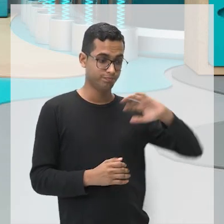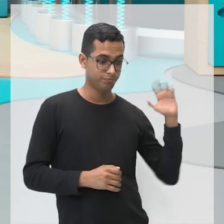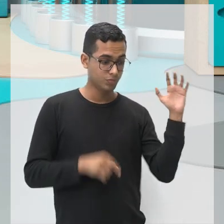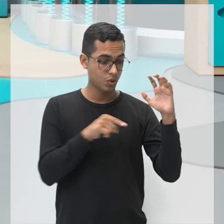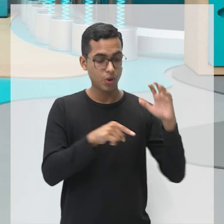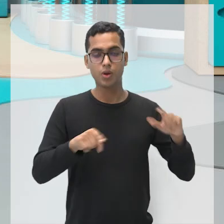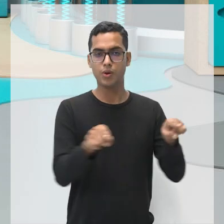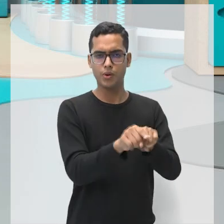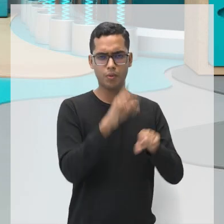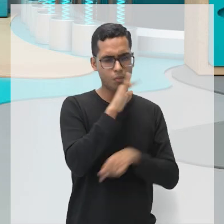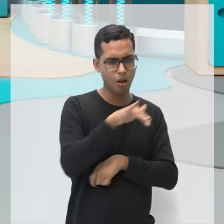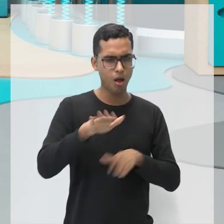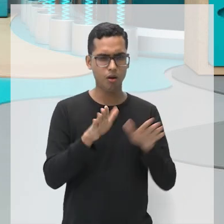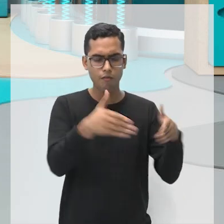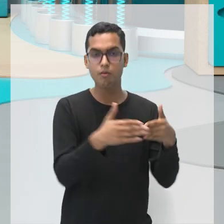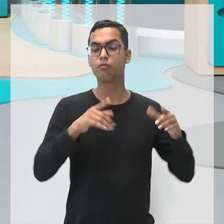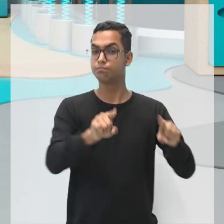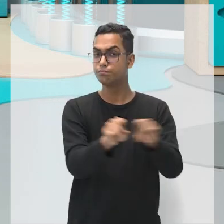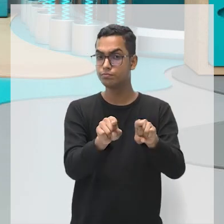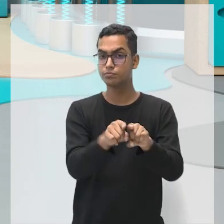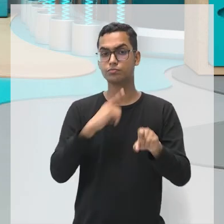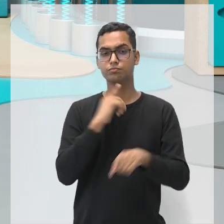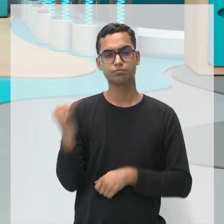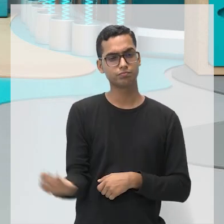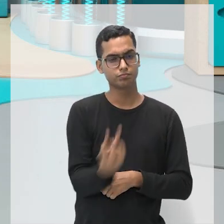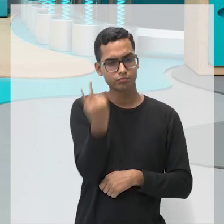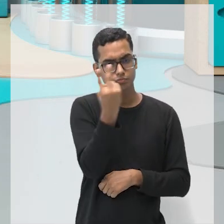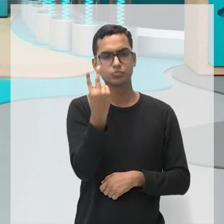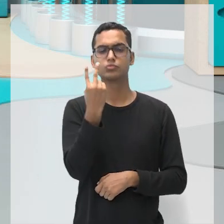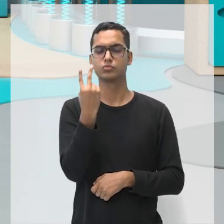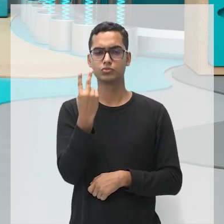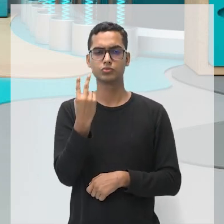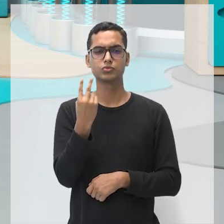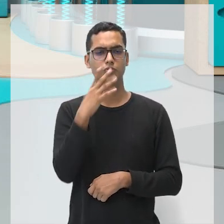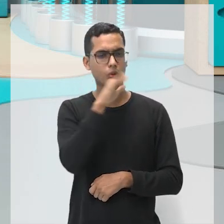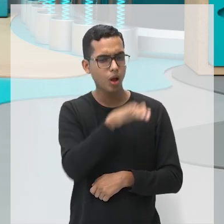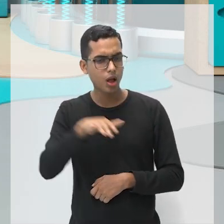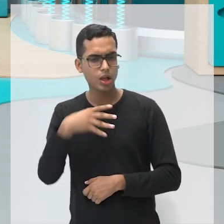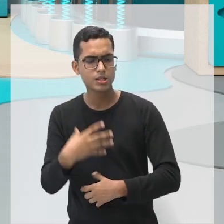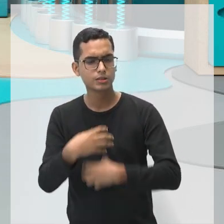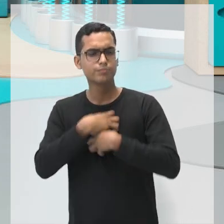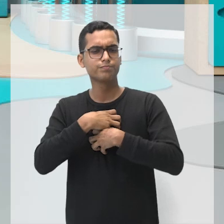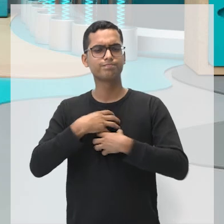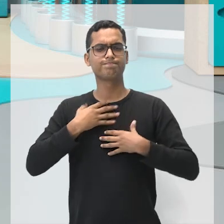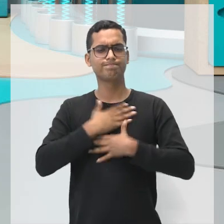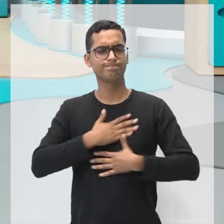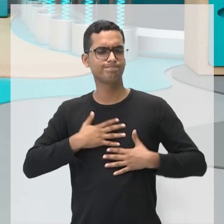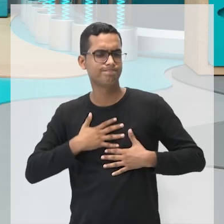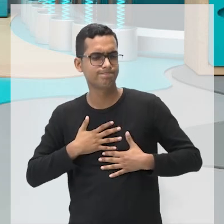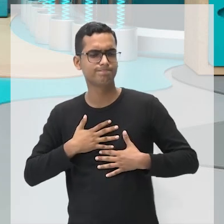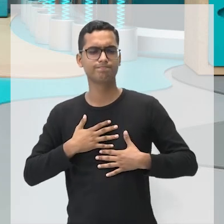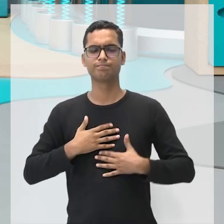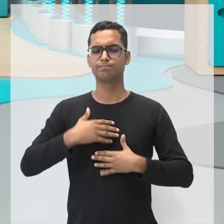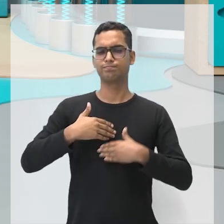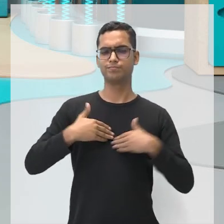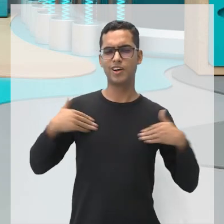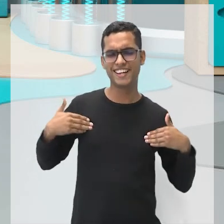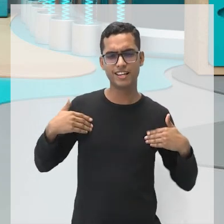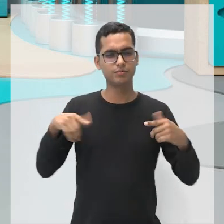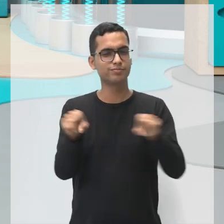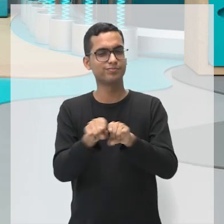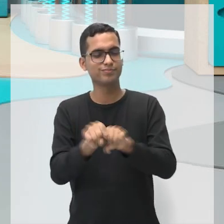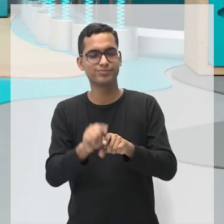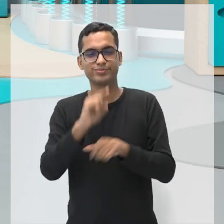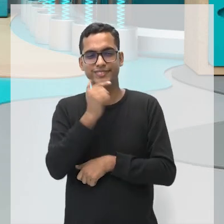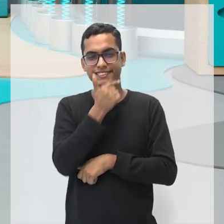filosofia que valoriza aí o jogo infantil. Isso é, ele inclui o prazer, a diversão, a aventura e, por